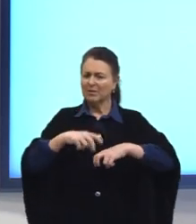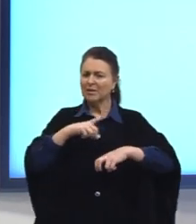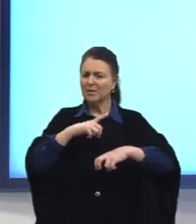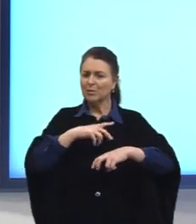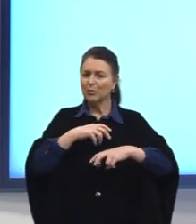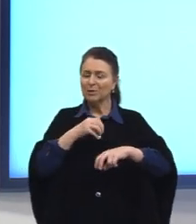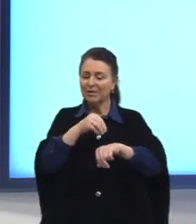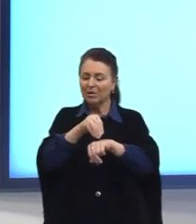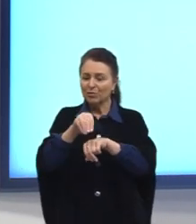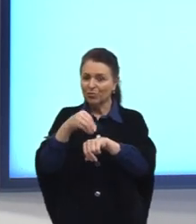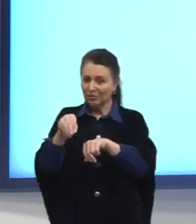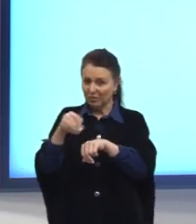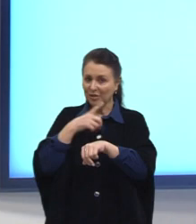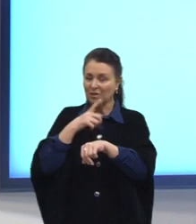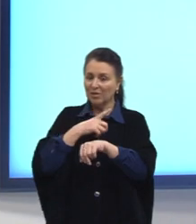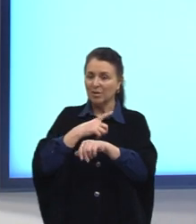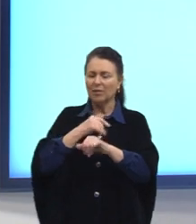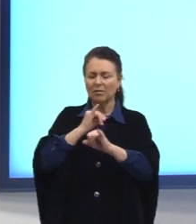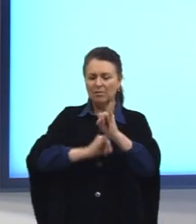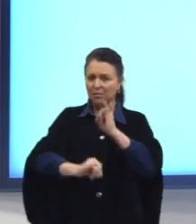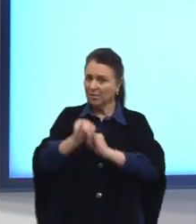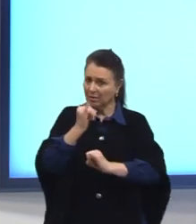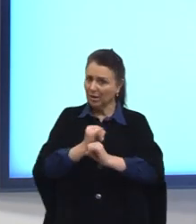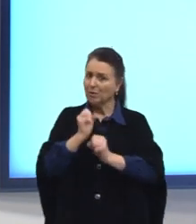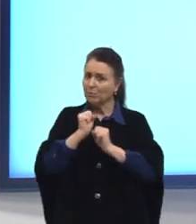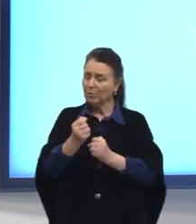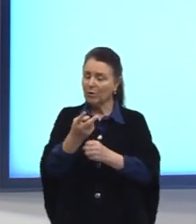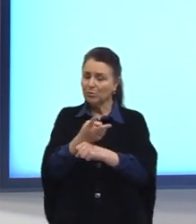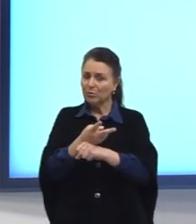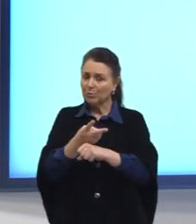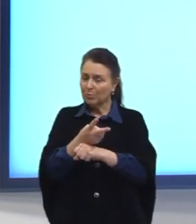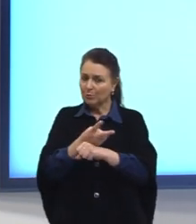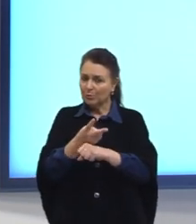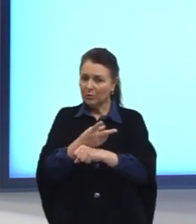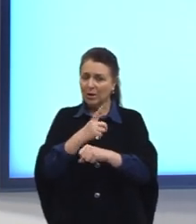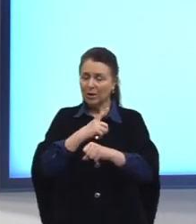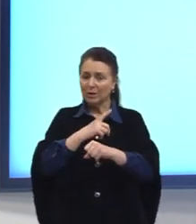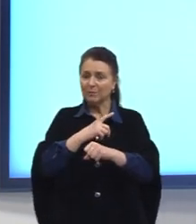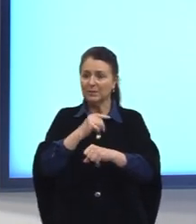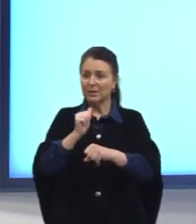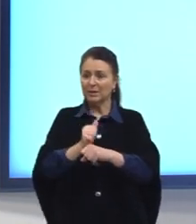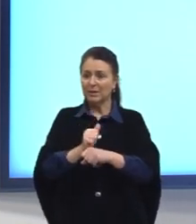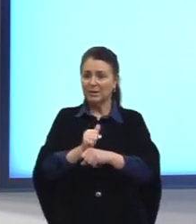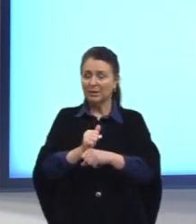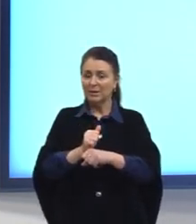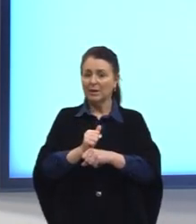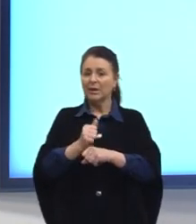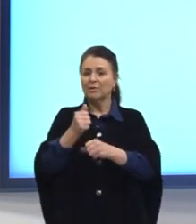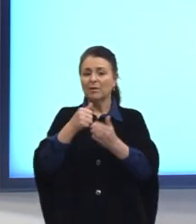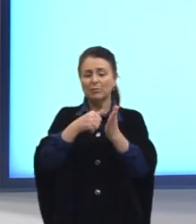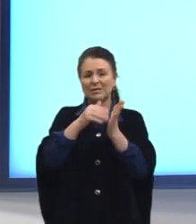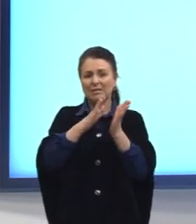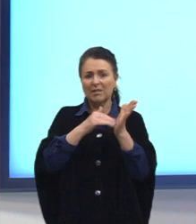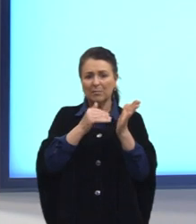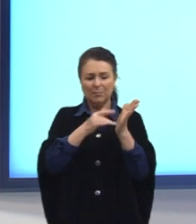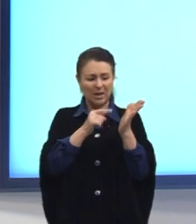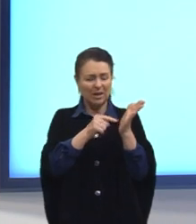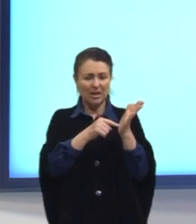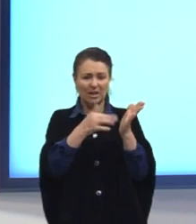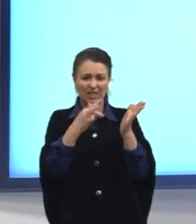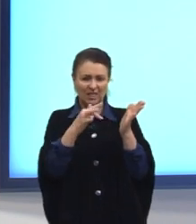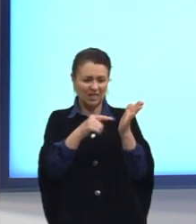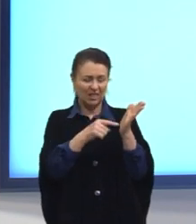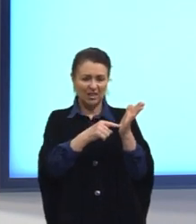podem até pesquisar na internet tem vários outros né E uma sede mais conhecido para essa aqui vamos lamber a ferida né acaba sendo até